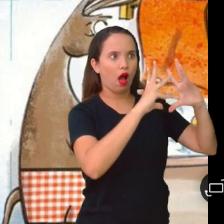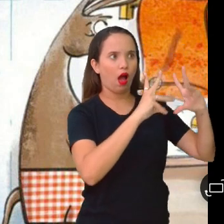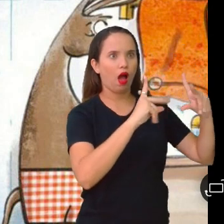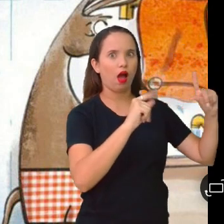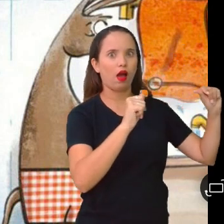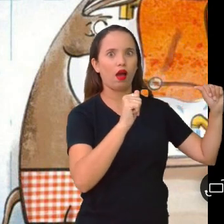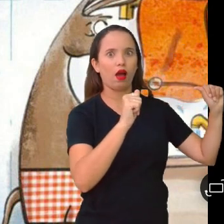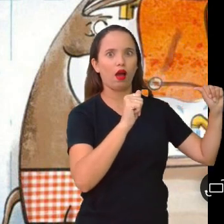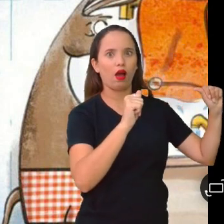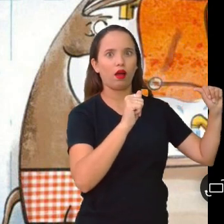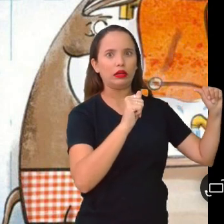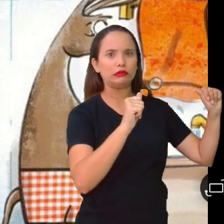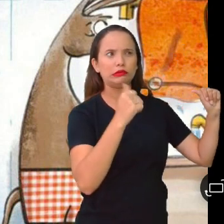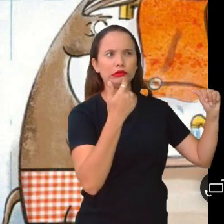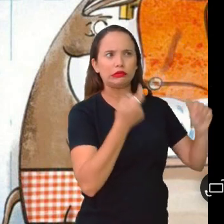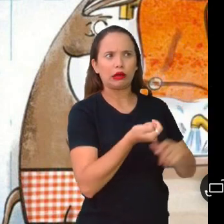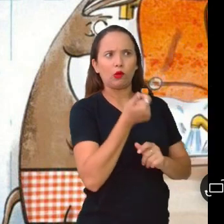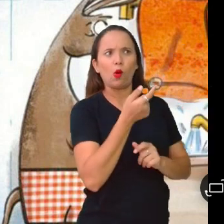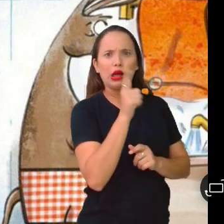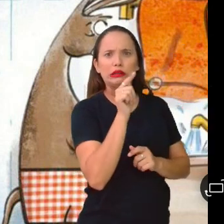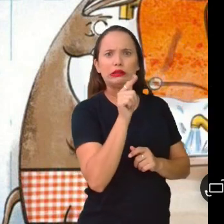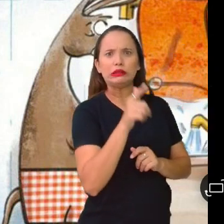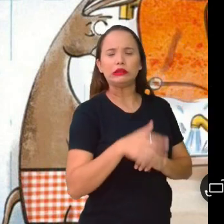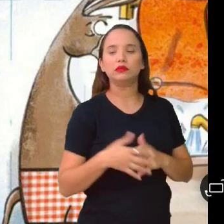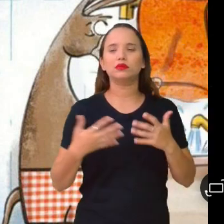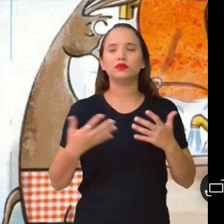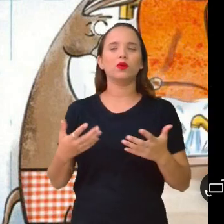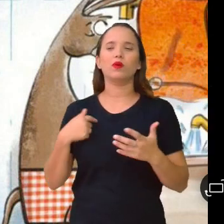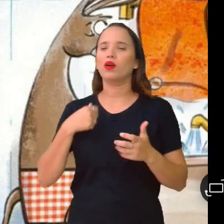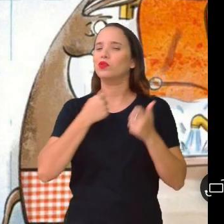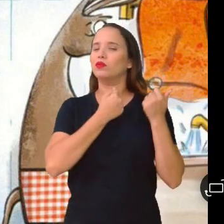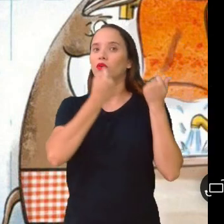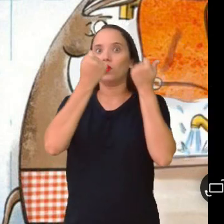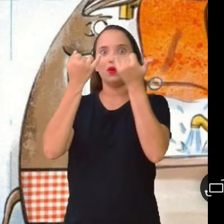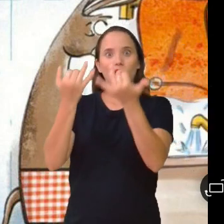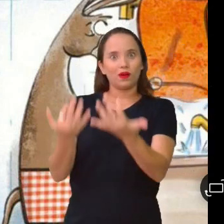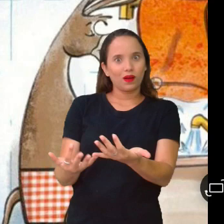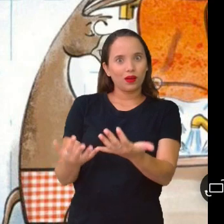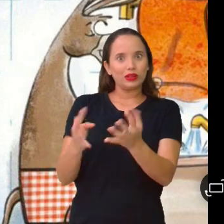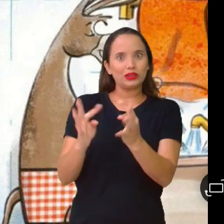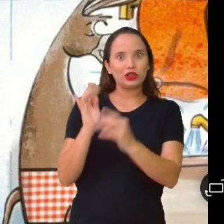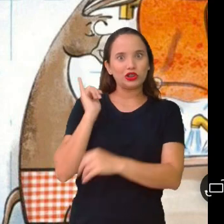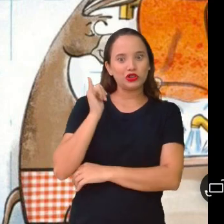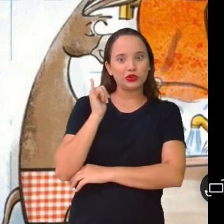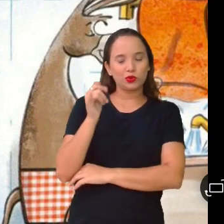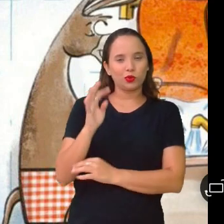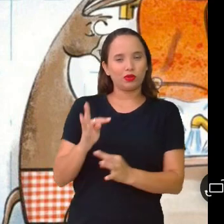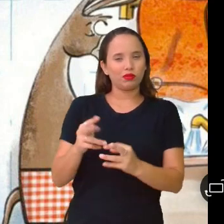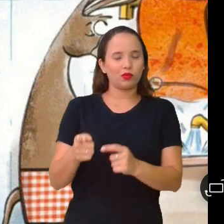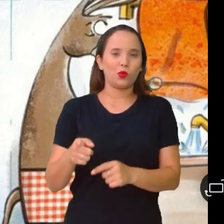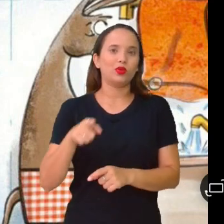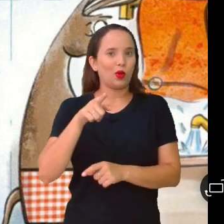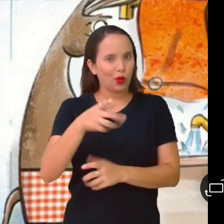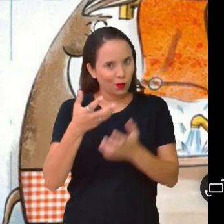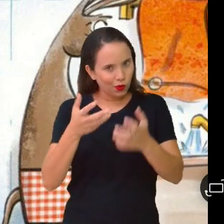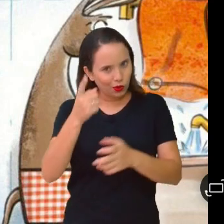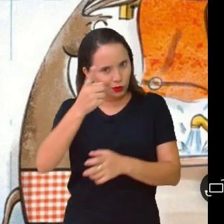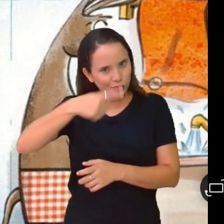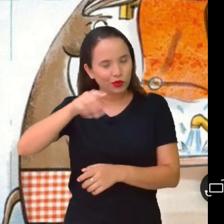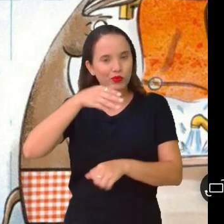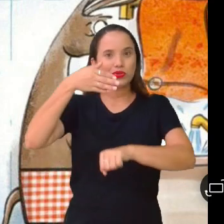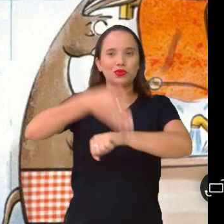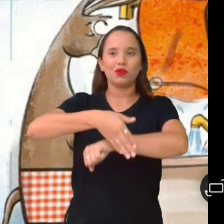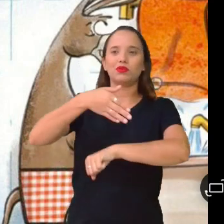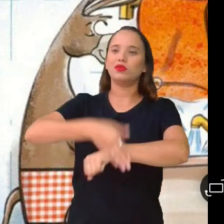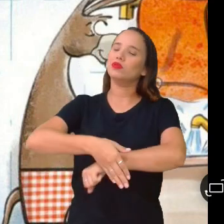toda para vocês. Eu vou deixar para que vocês acessem a árvore do livro e terminem a história. Eu vou contar só até